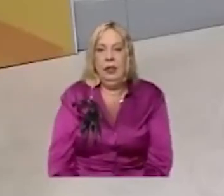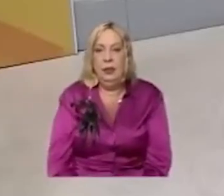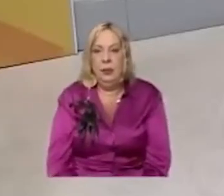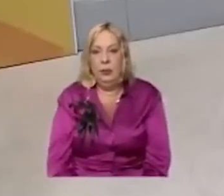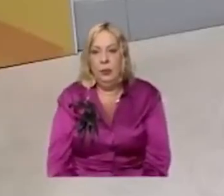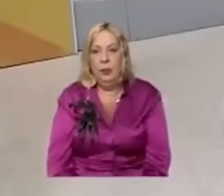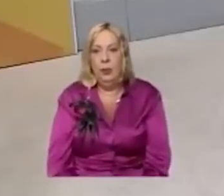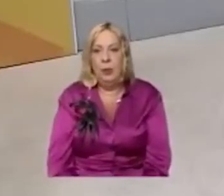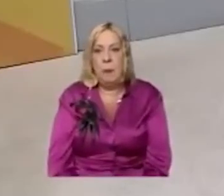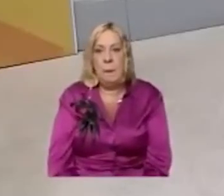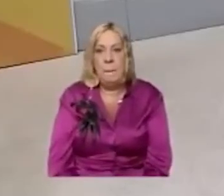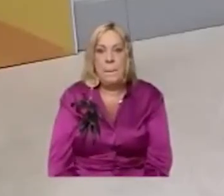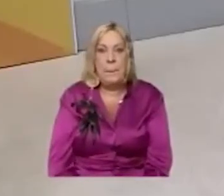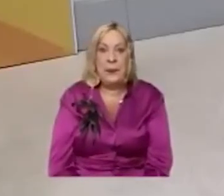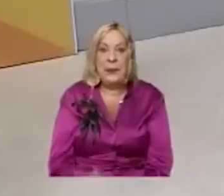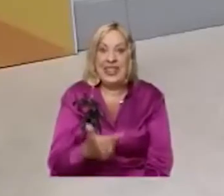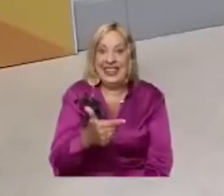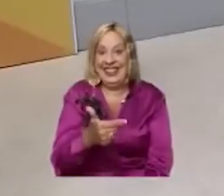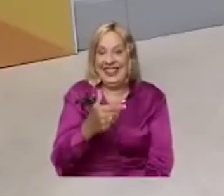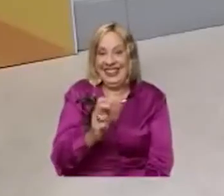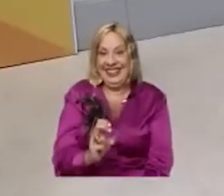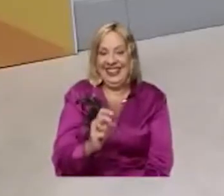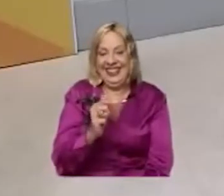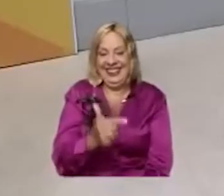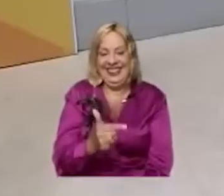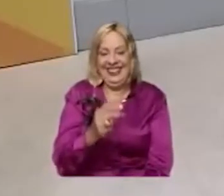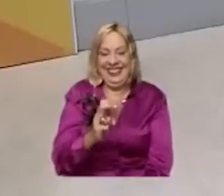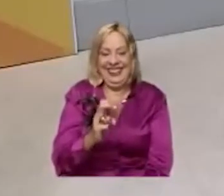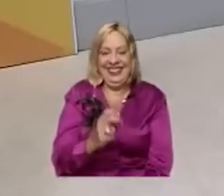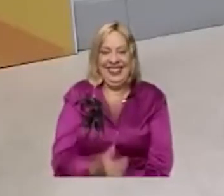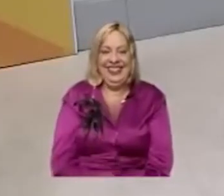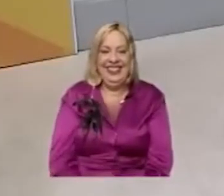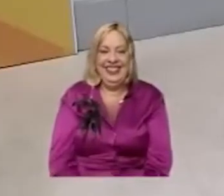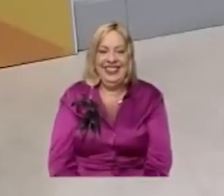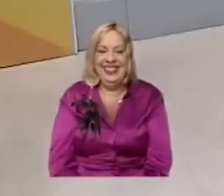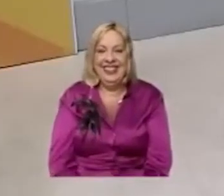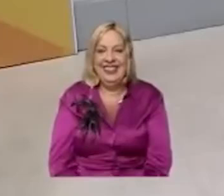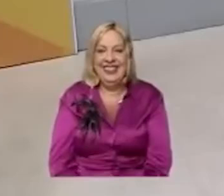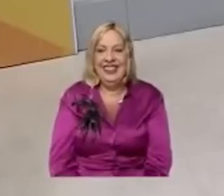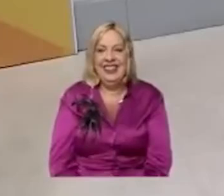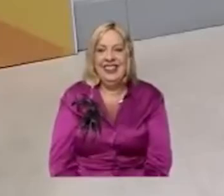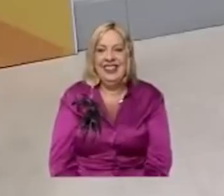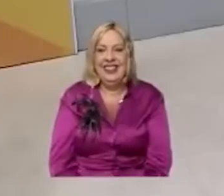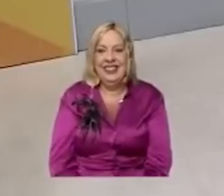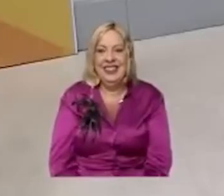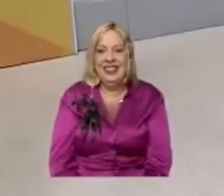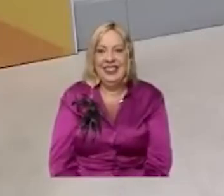19. Quer 25? Vamos que vamos.